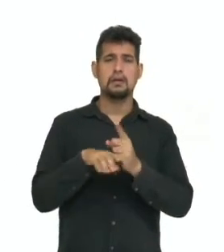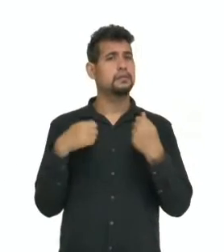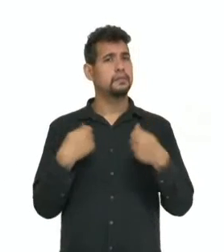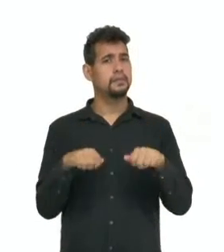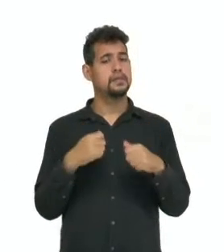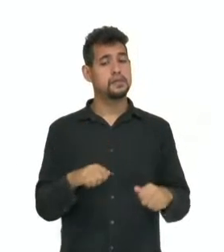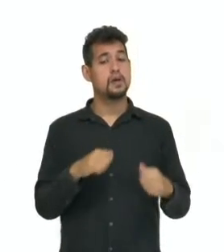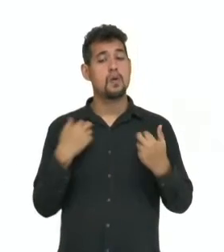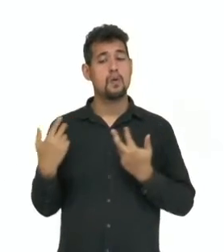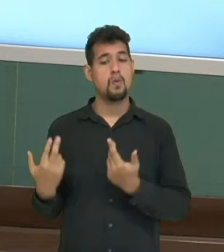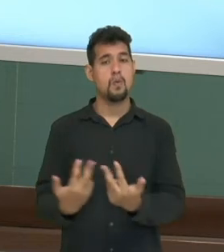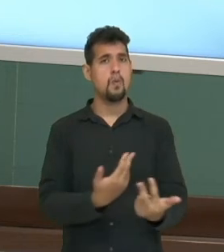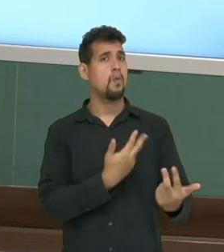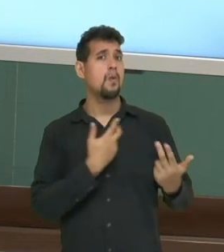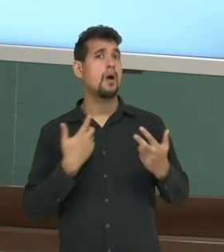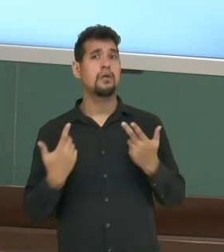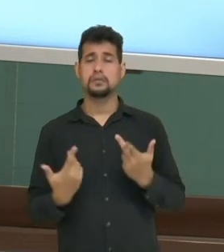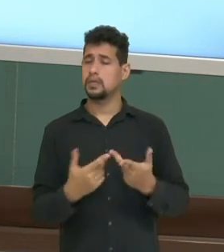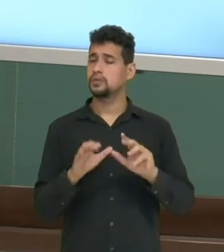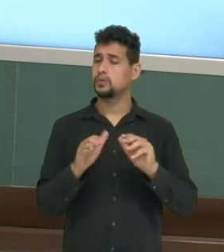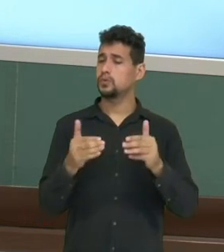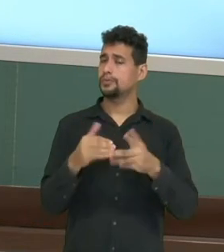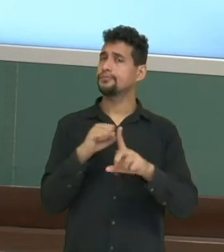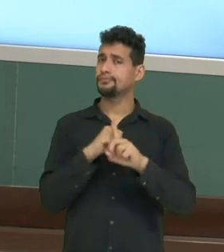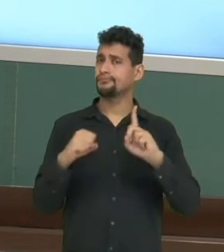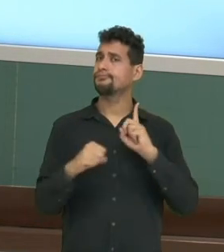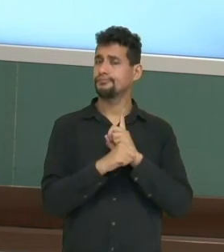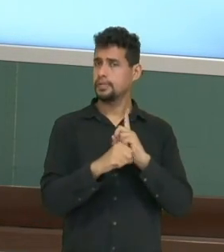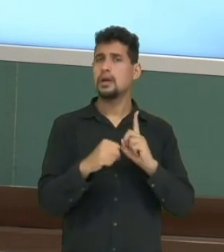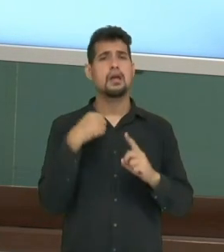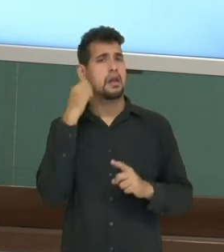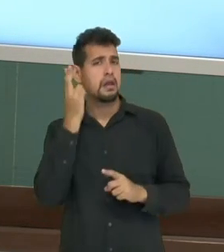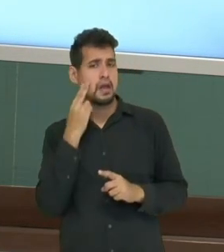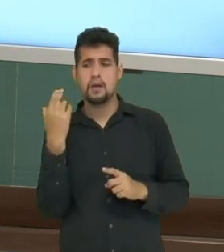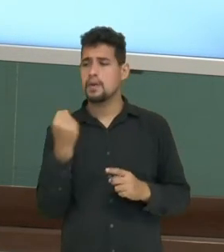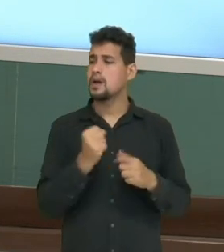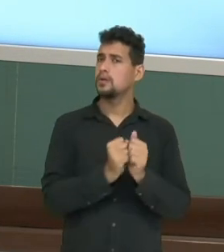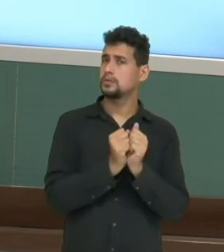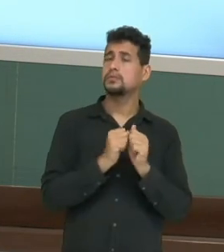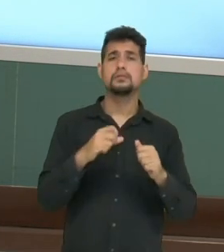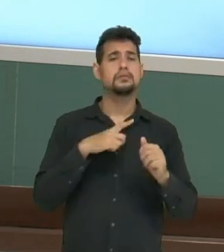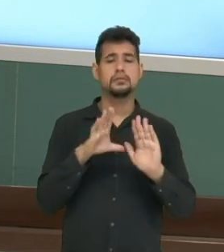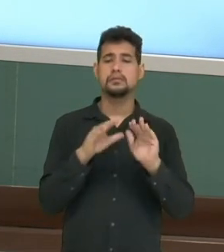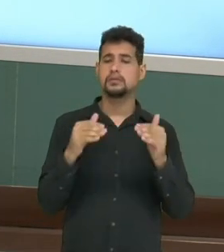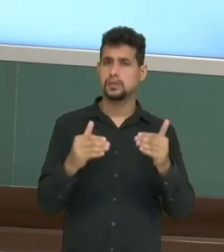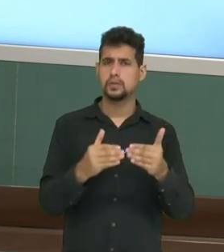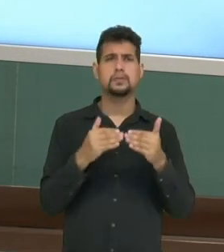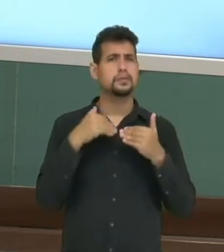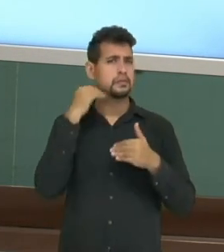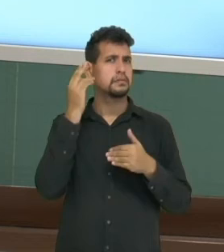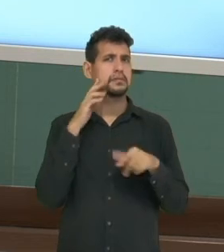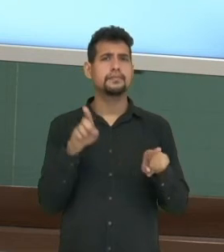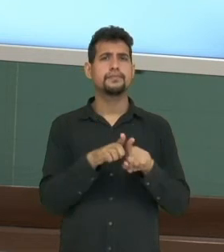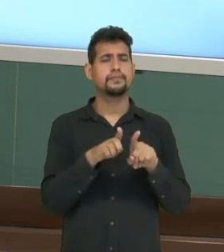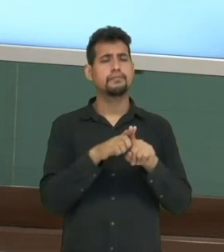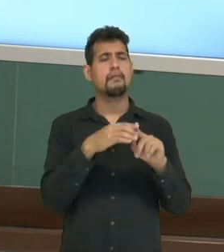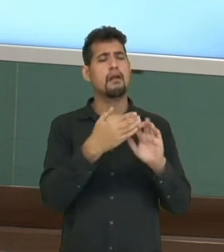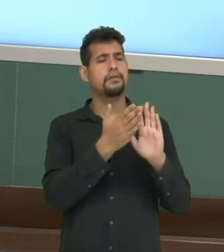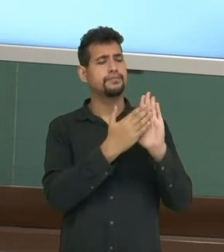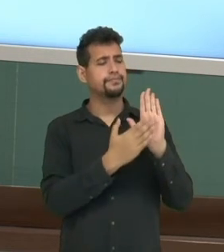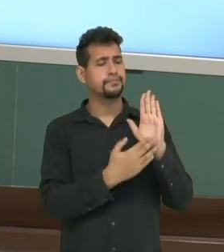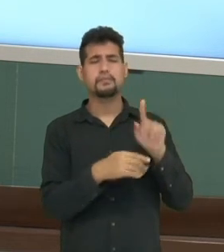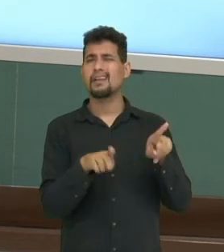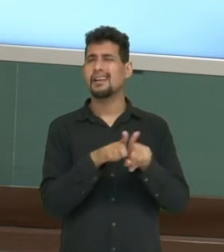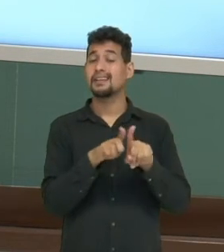igualdade étnico-racial. Portanto, havia uma pauta específica da comunidade negra, mas também uma pauta de